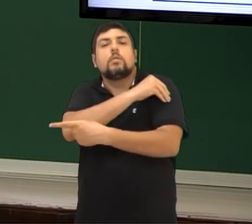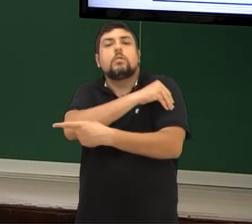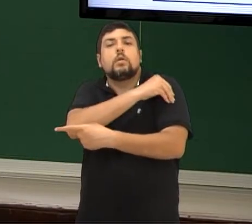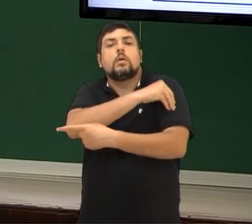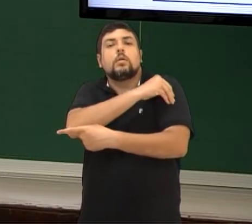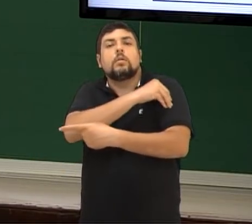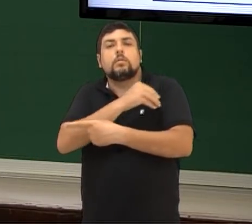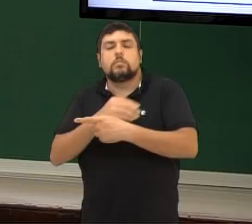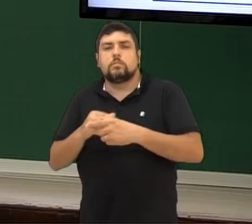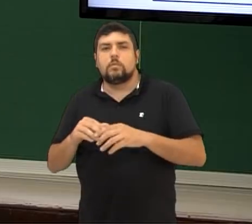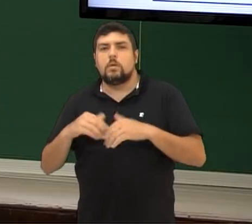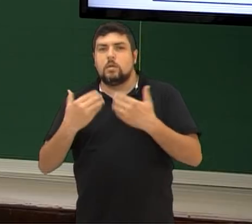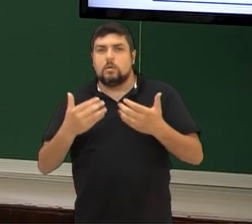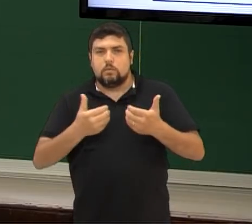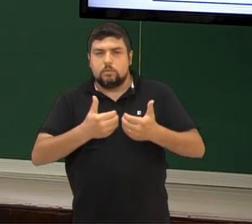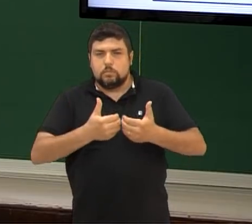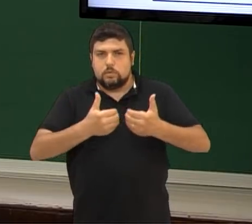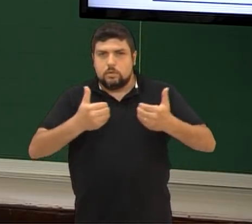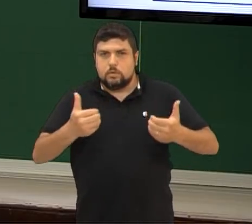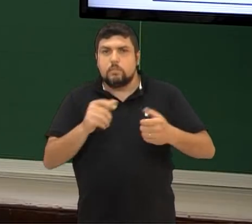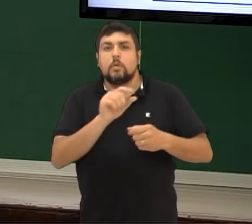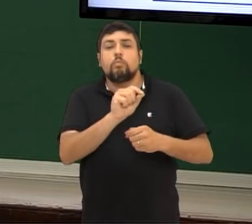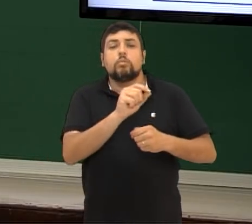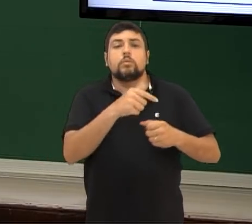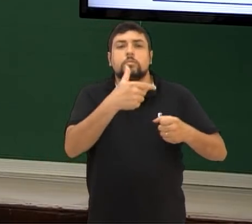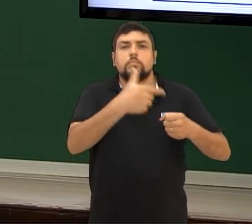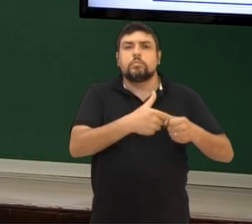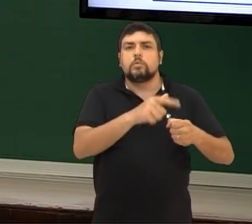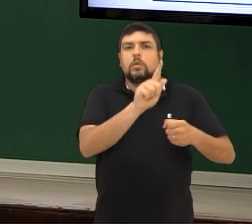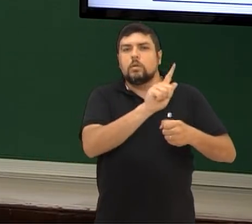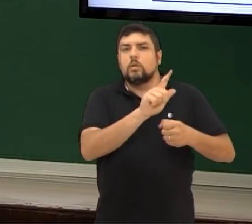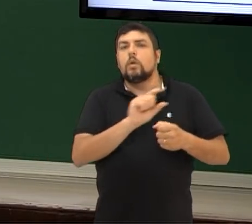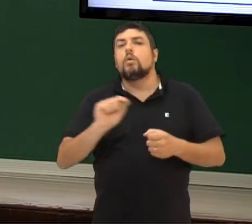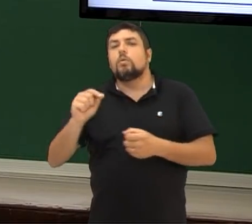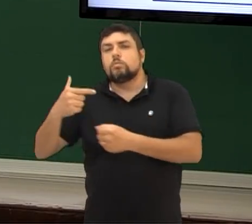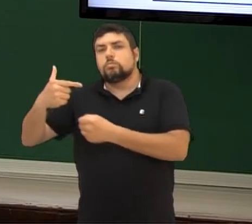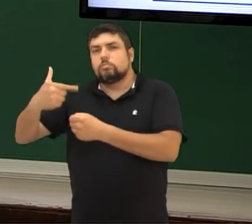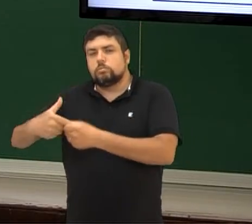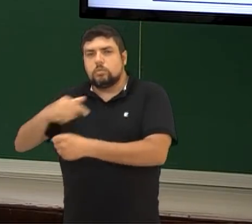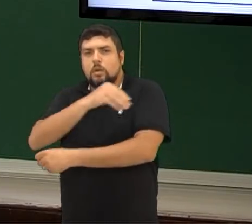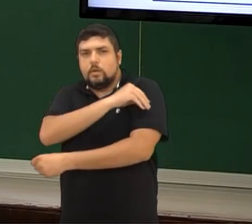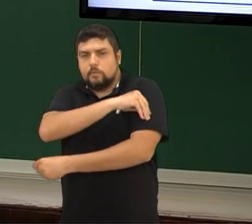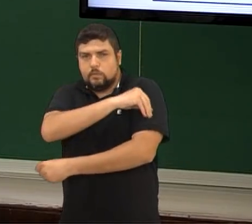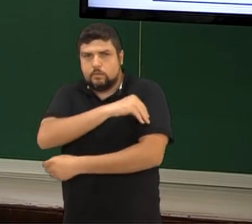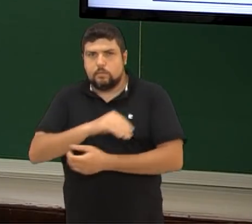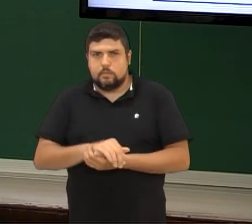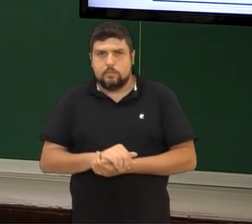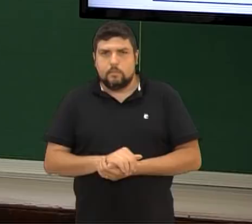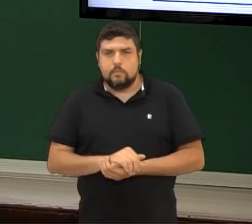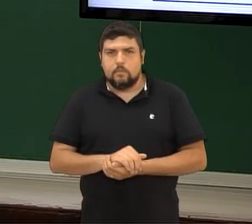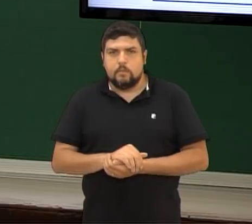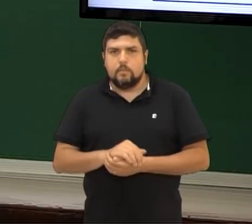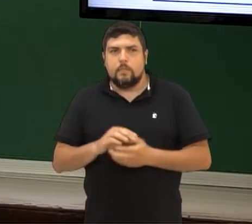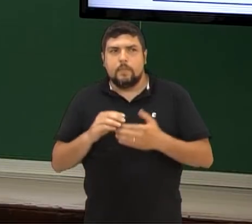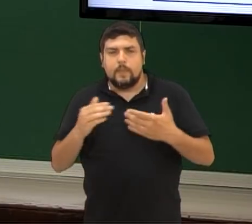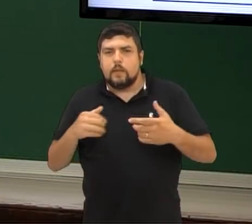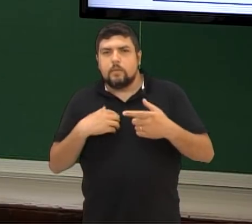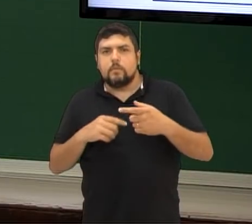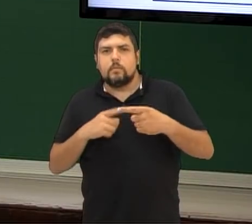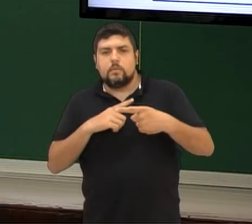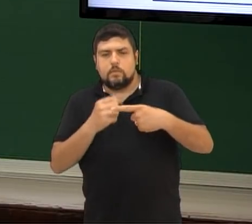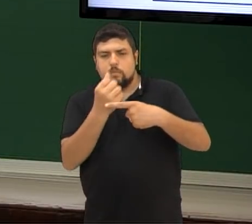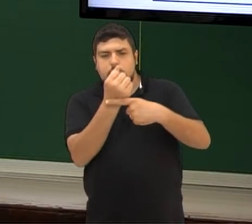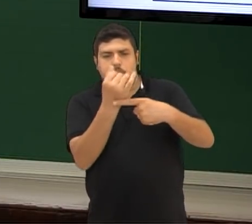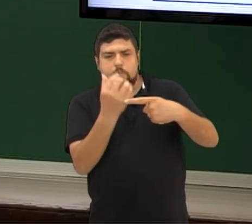de gasolina e o de álcool. Então, se você tem esses dois termos, os 3 termos no